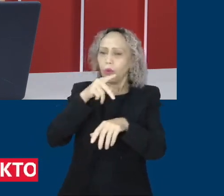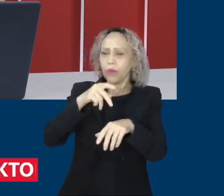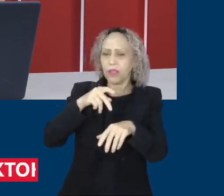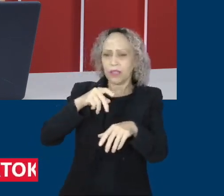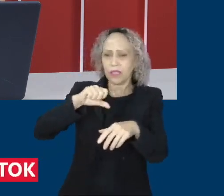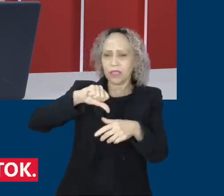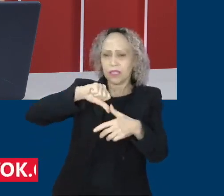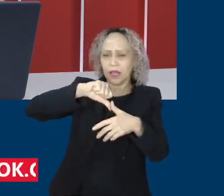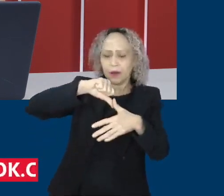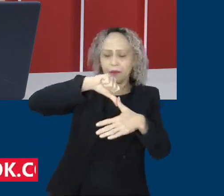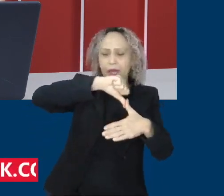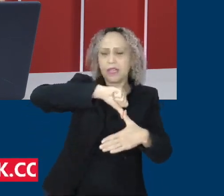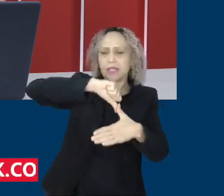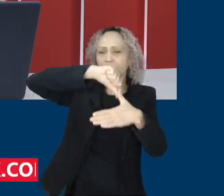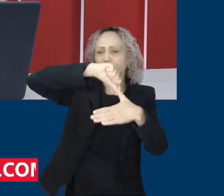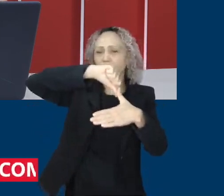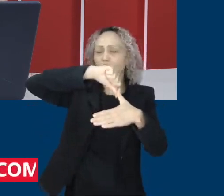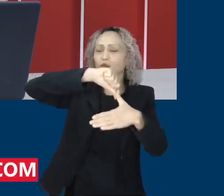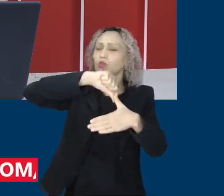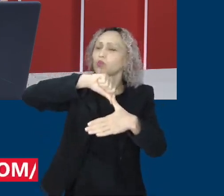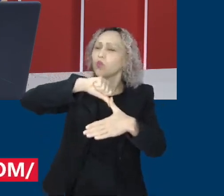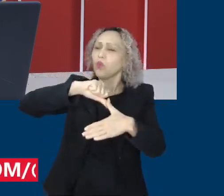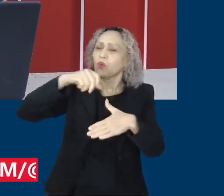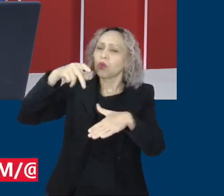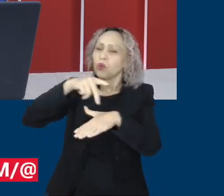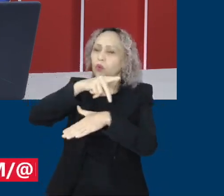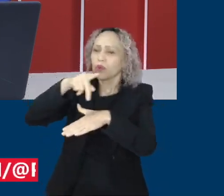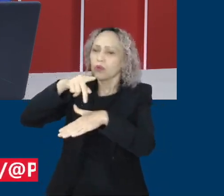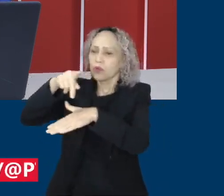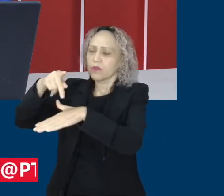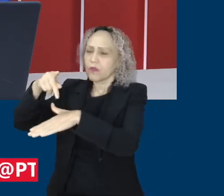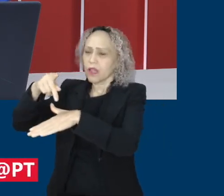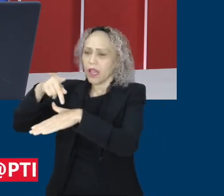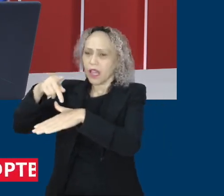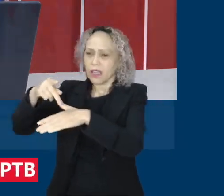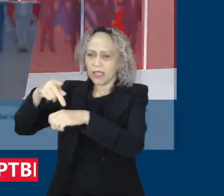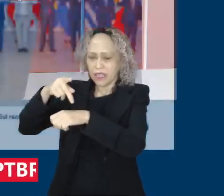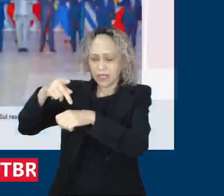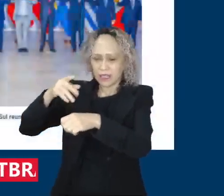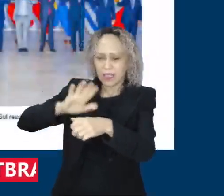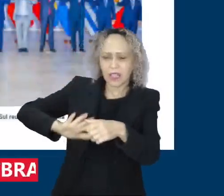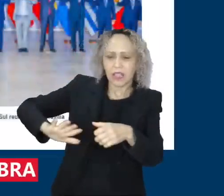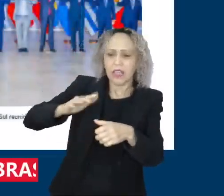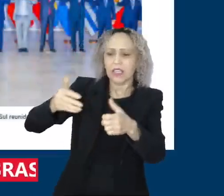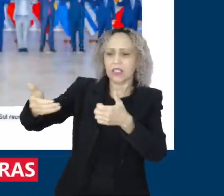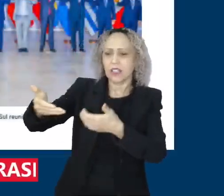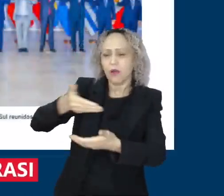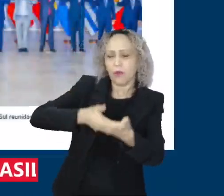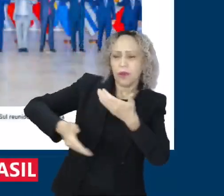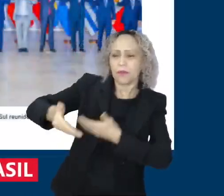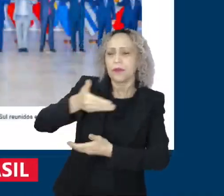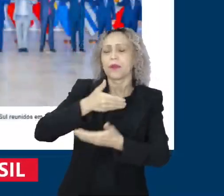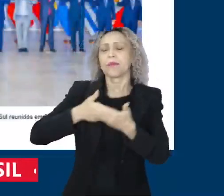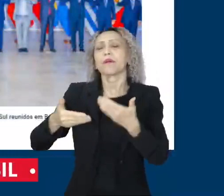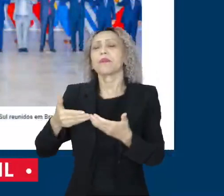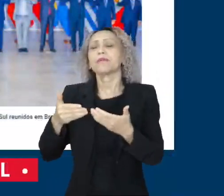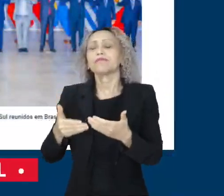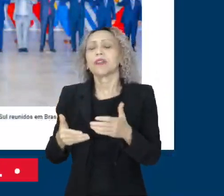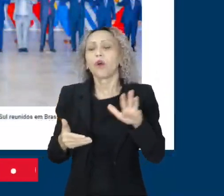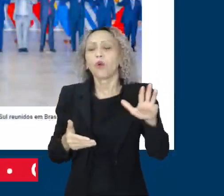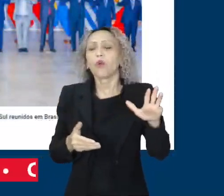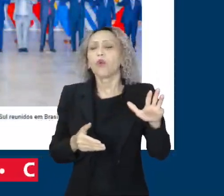muito consistente, aí, capitaneada pelo presidente Lula, né? Os chefes de Estado assinaram também um documento afirmando o compromisso